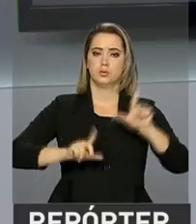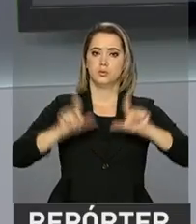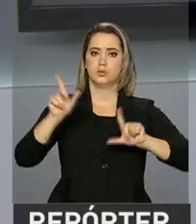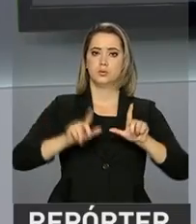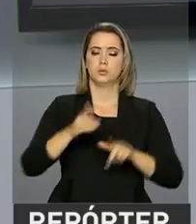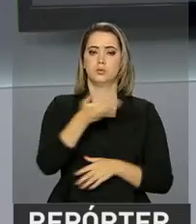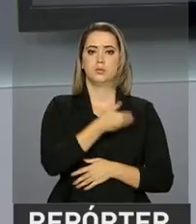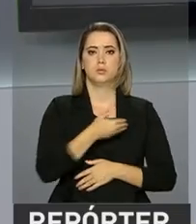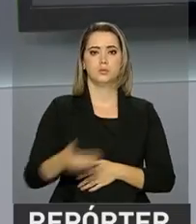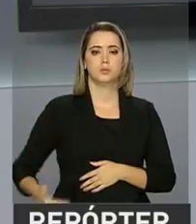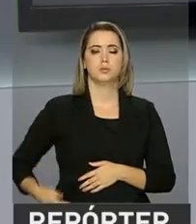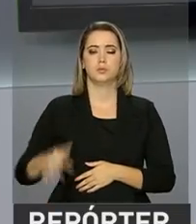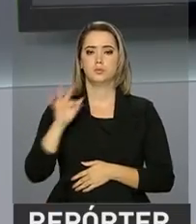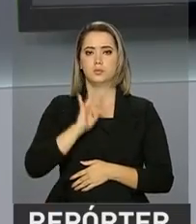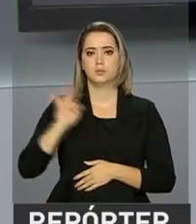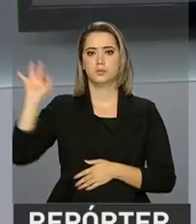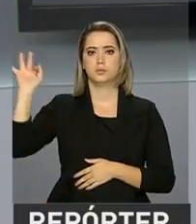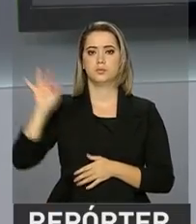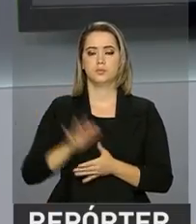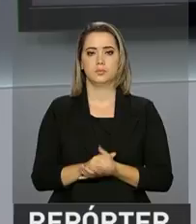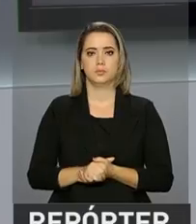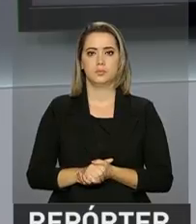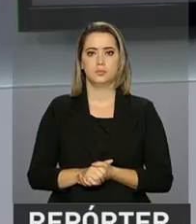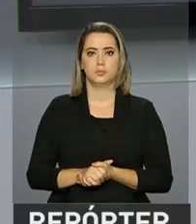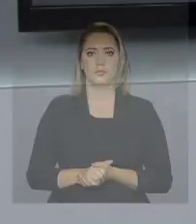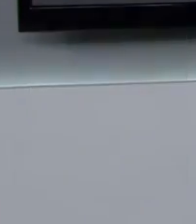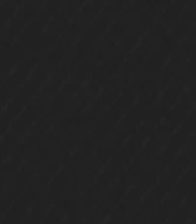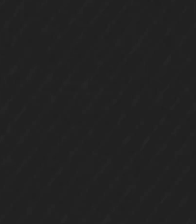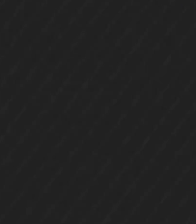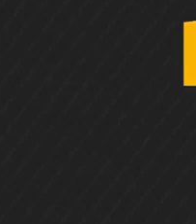aqui na nbr a tv do governo federal